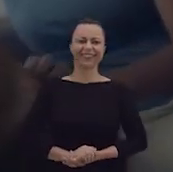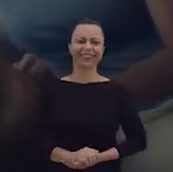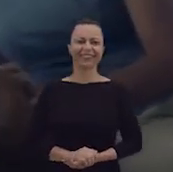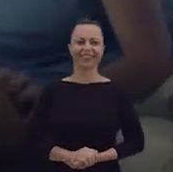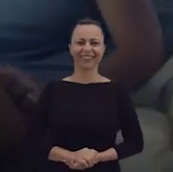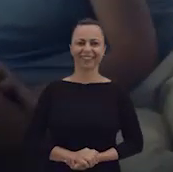Federal.